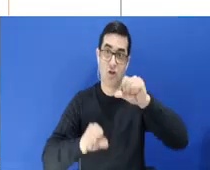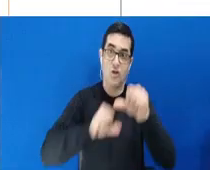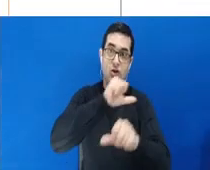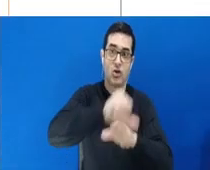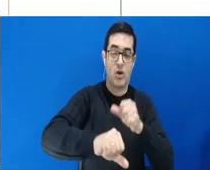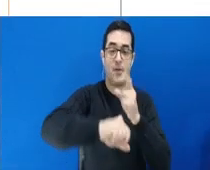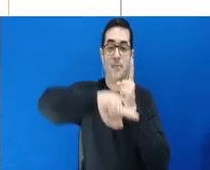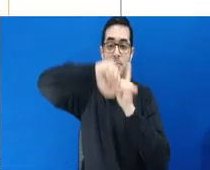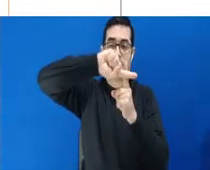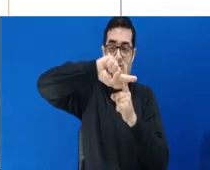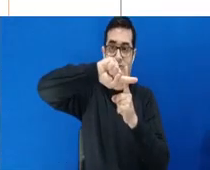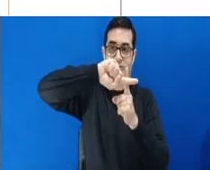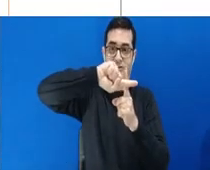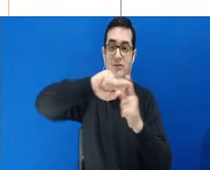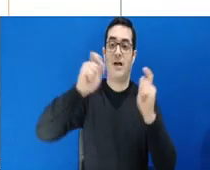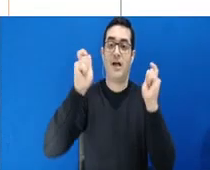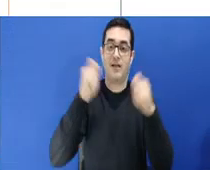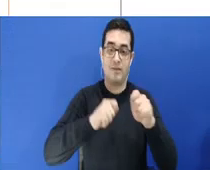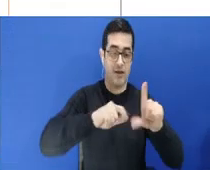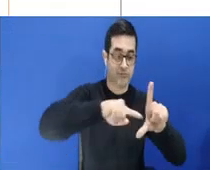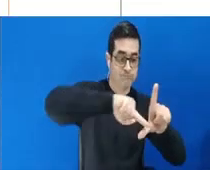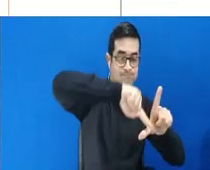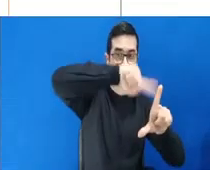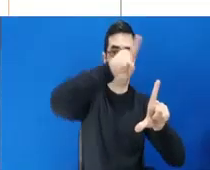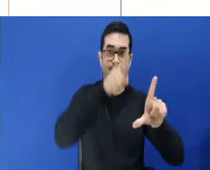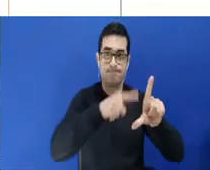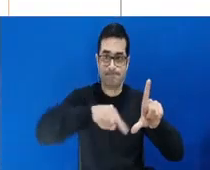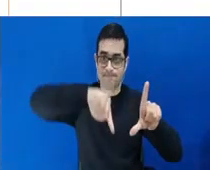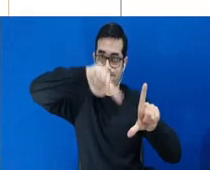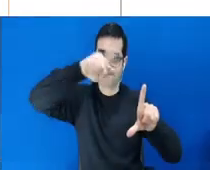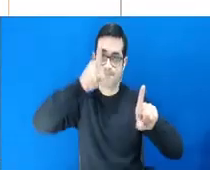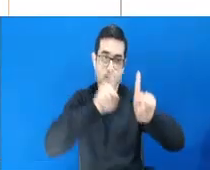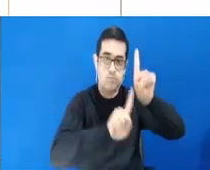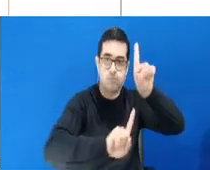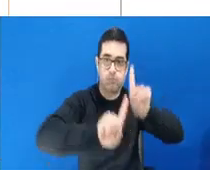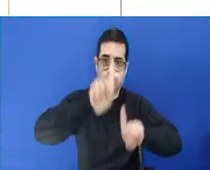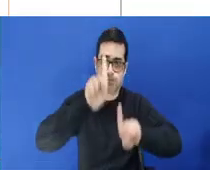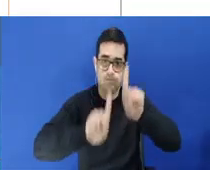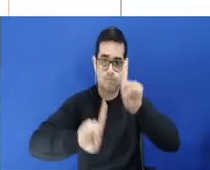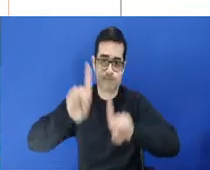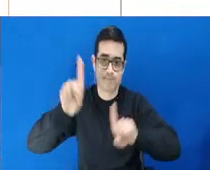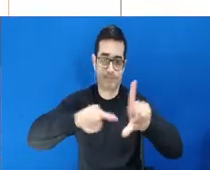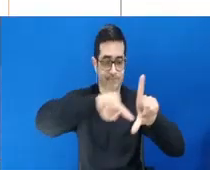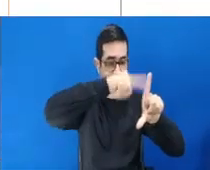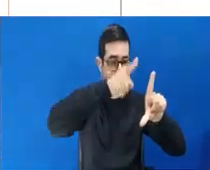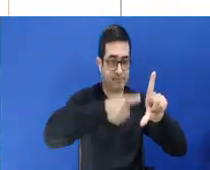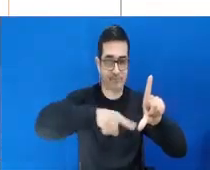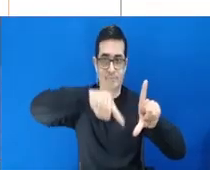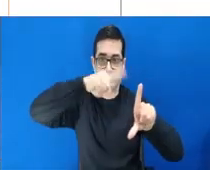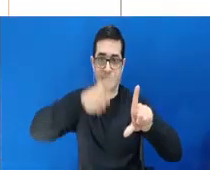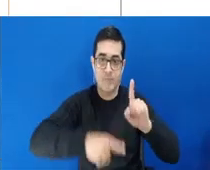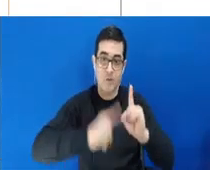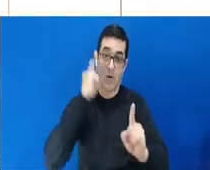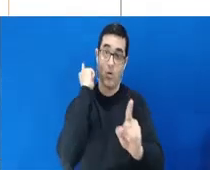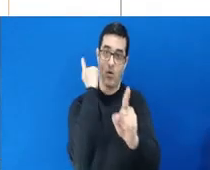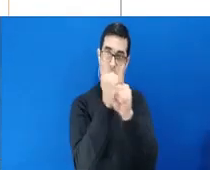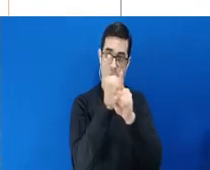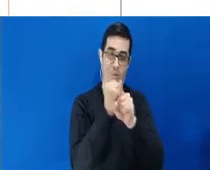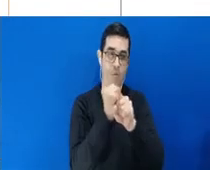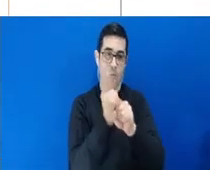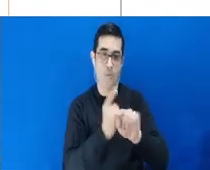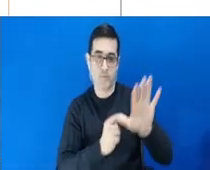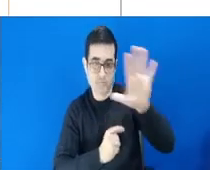de probabilidade de se encontrar o elétron, uma partícula, na região do espaço. E aqui, ó, uma